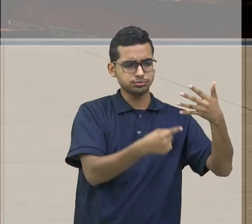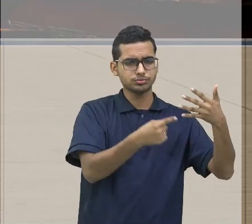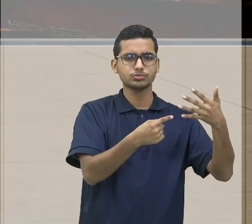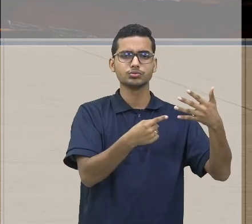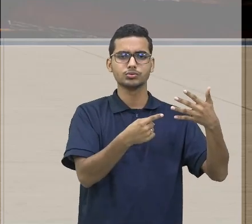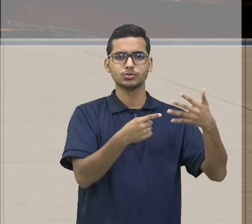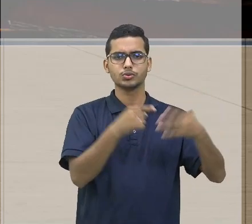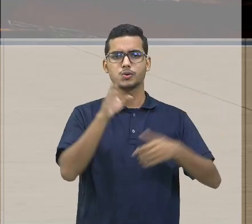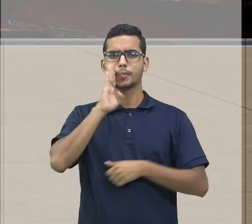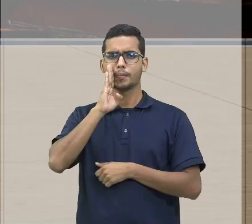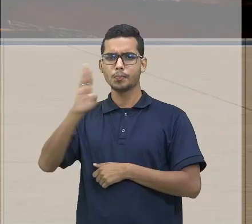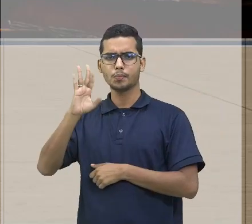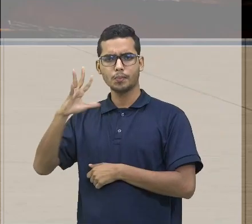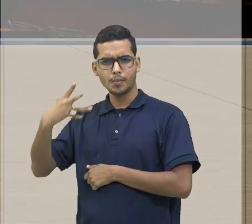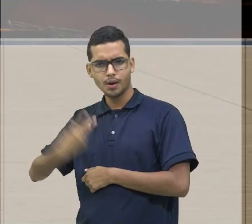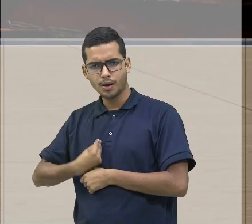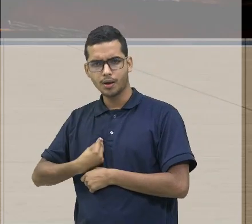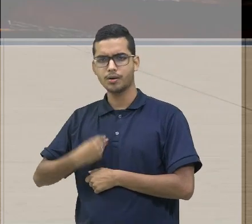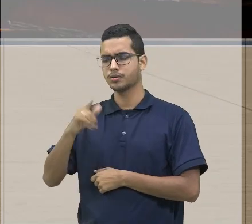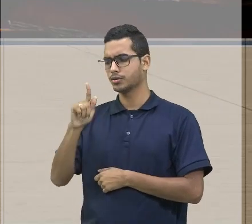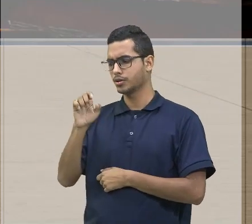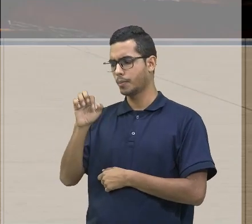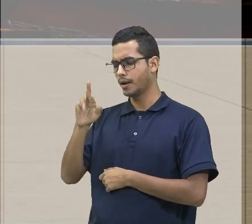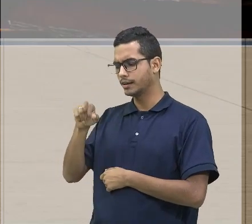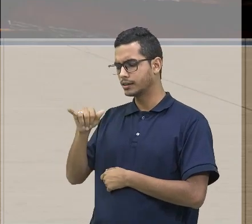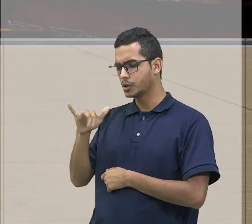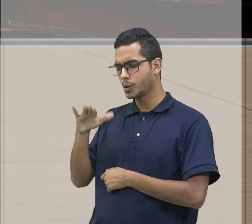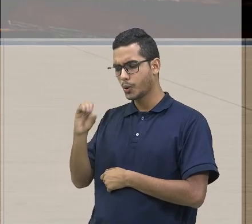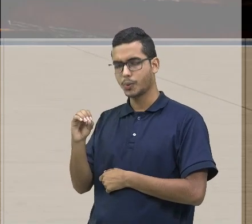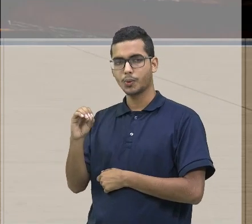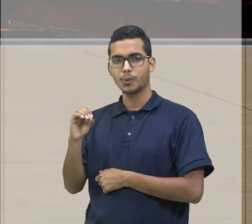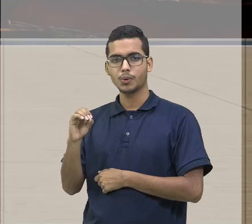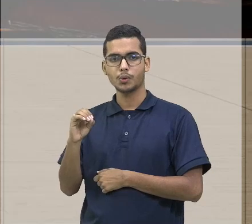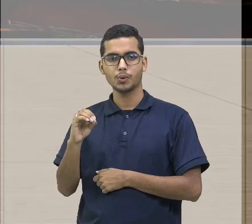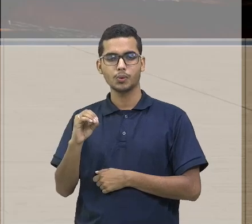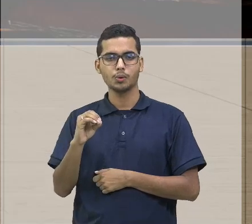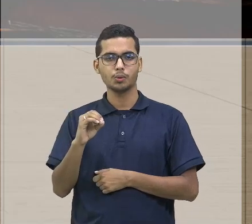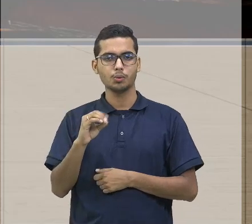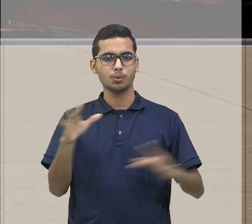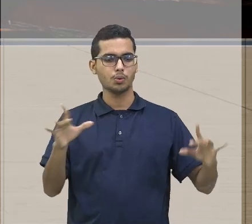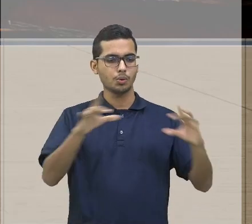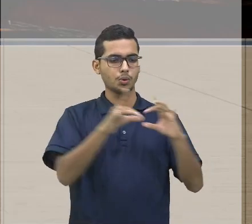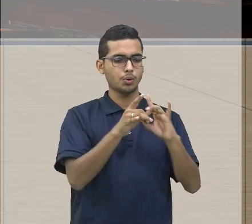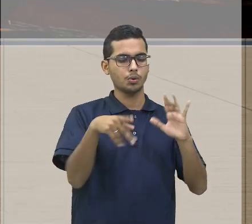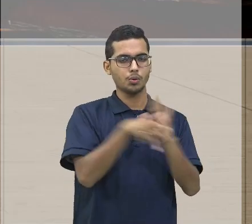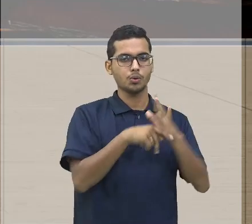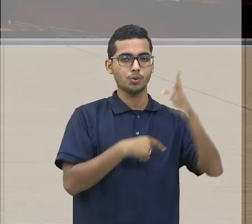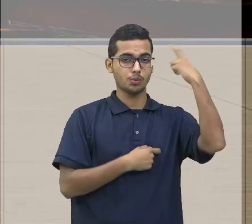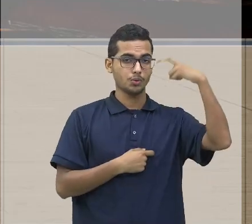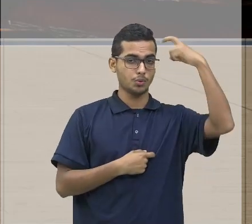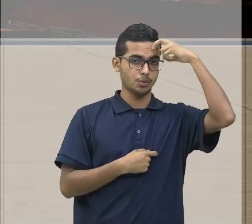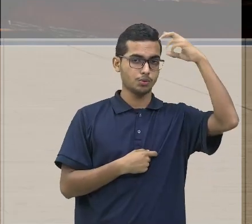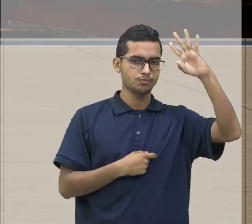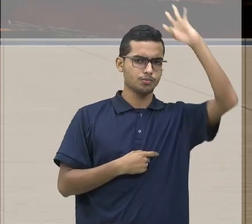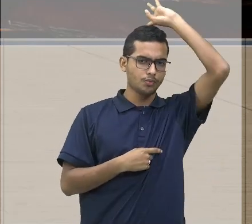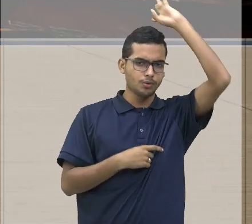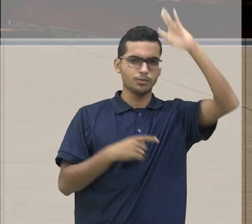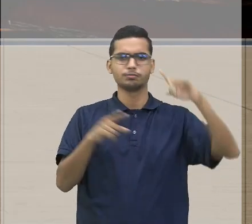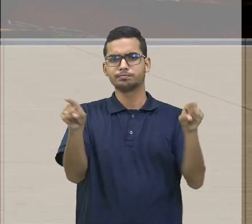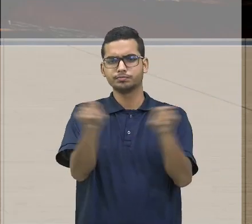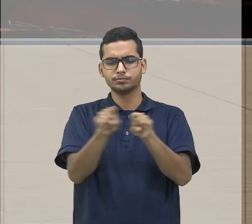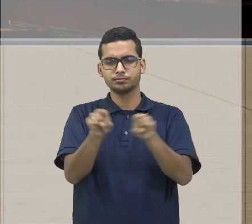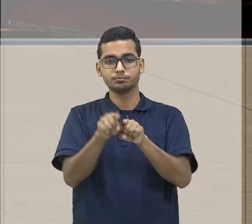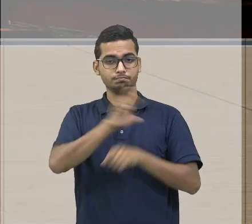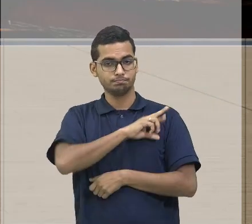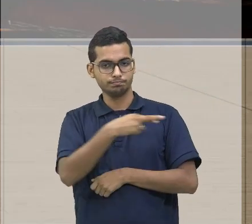ou germânicos, né, com a cultura romana, como também a própria religião vai começar também a ganhar grande